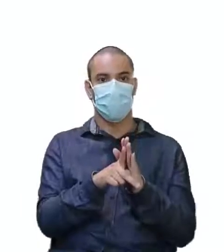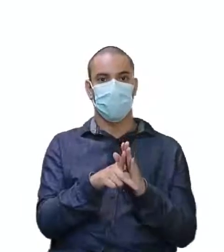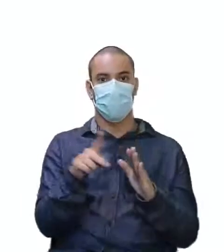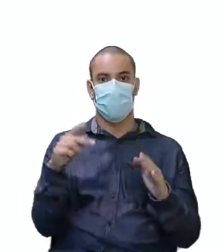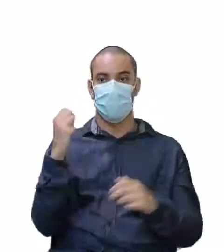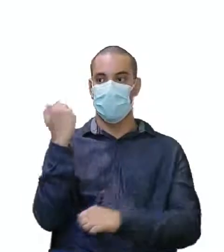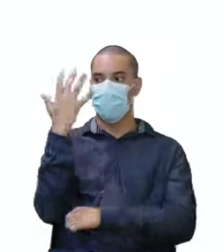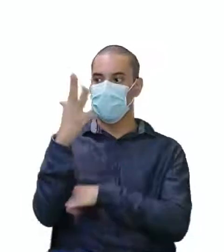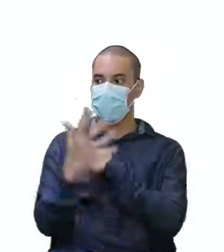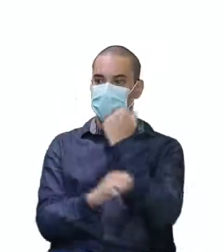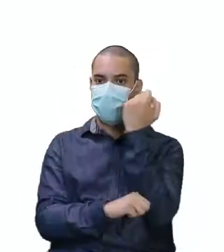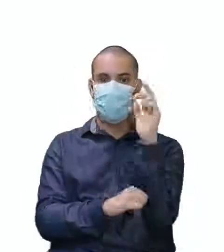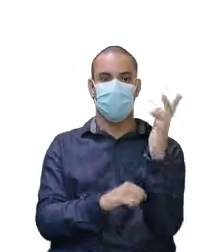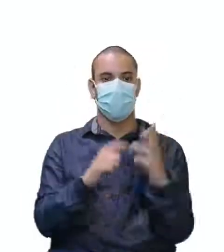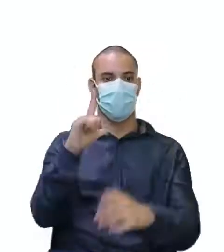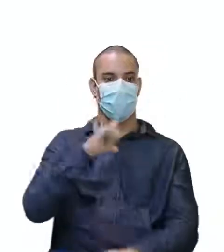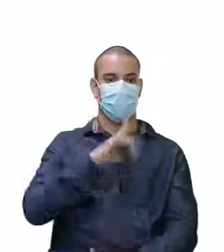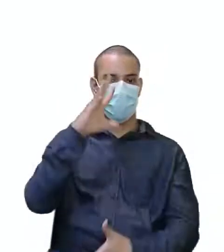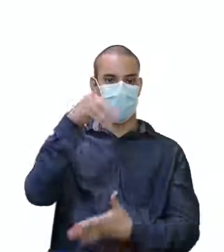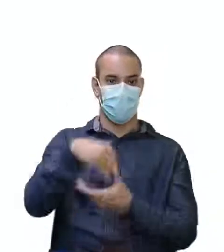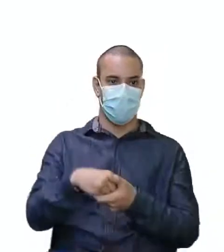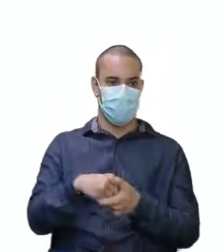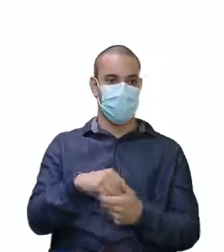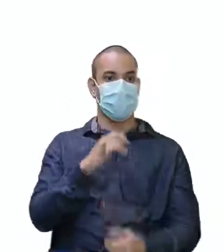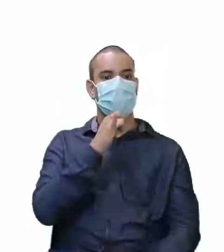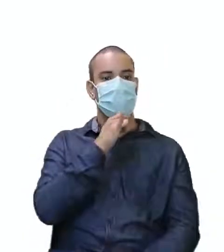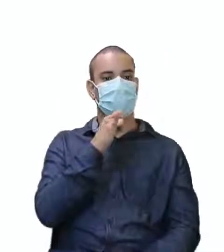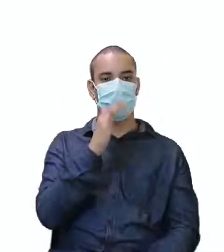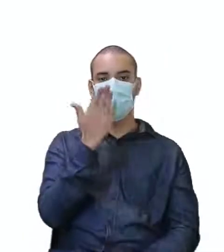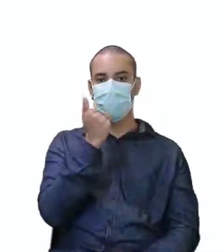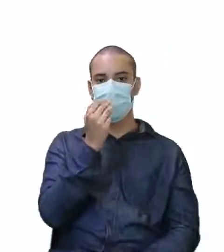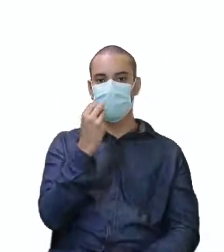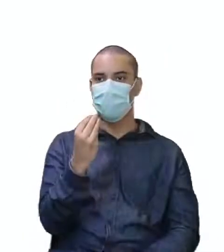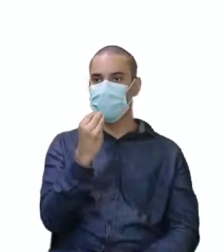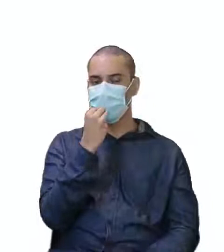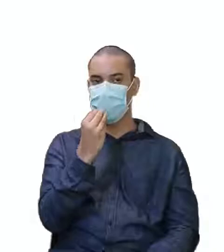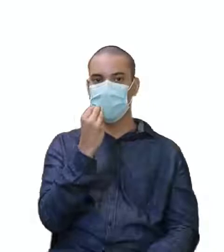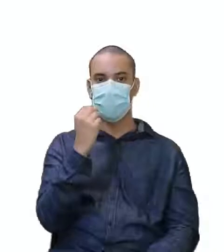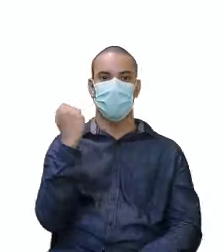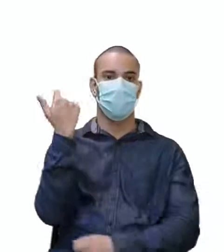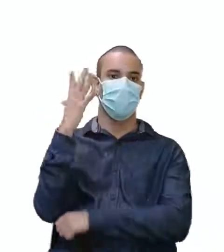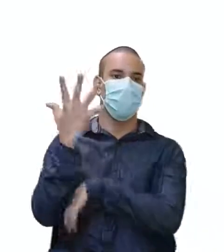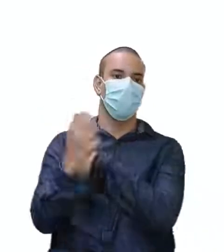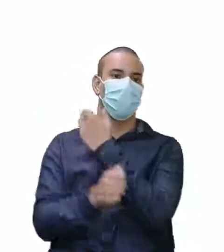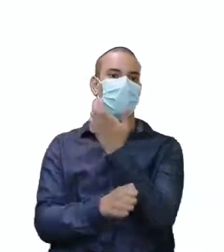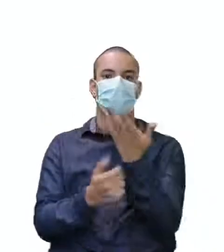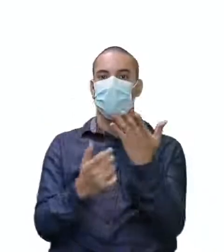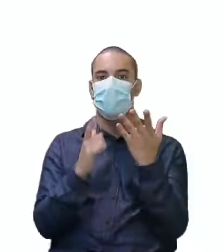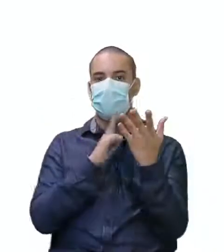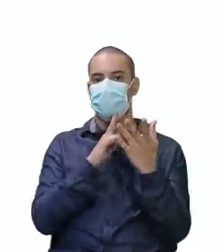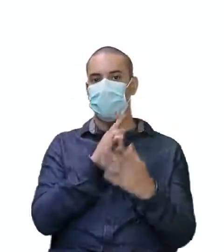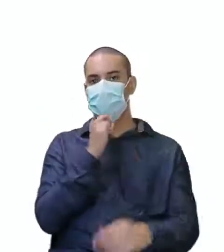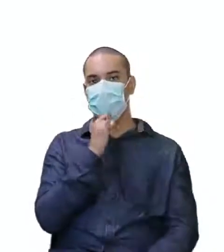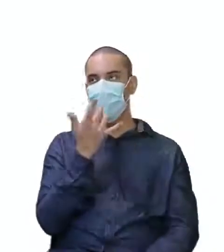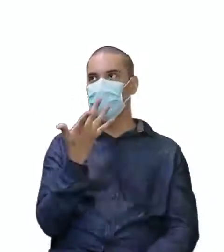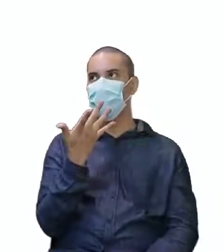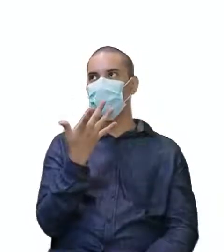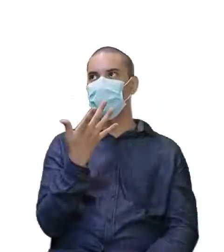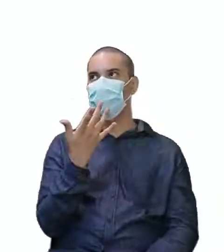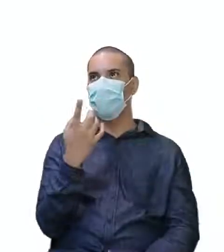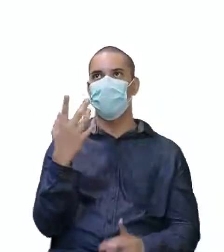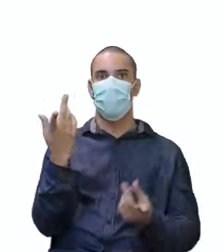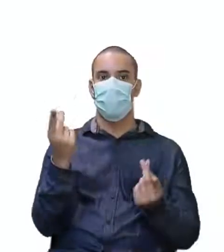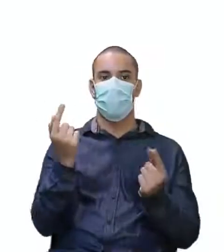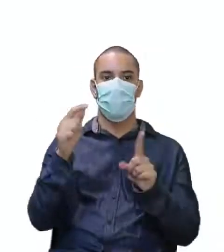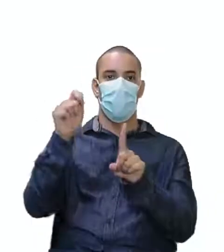daquela população vegetal que tem naquilo. Vamos supor que ele se alimenta da planta, da folha da bananeira. É um exemplo bem